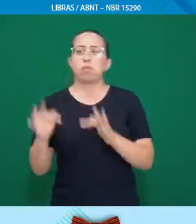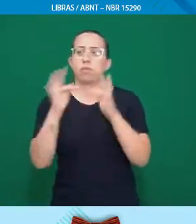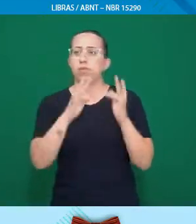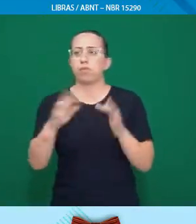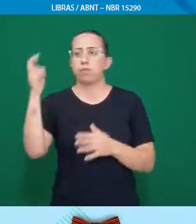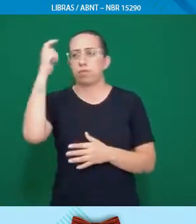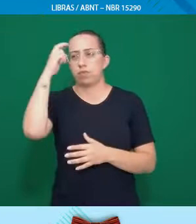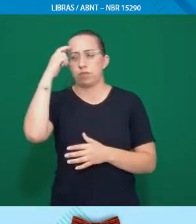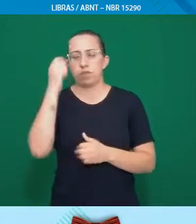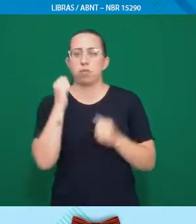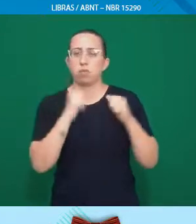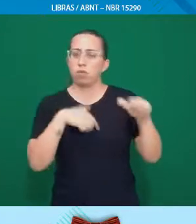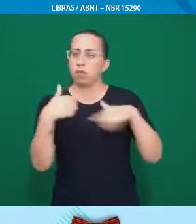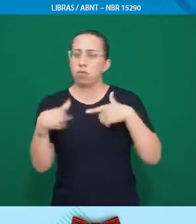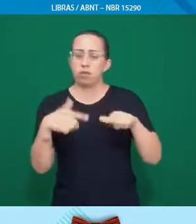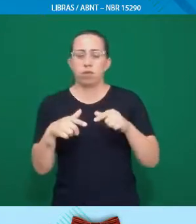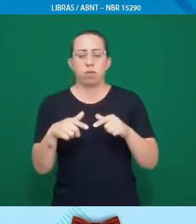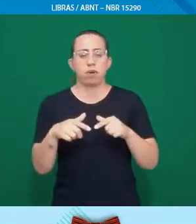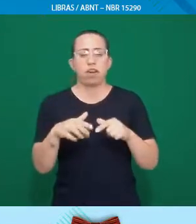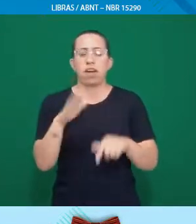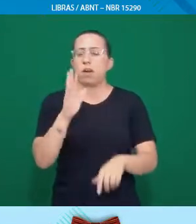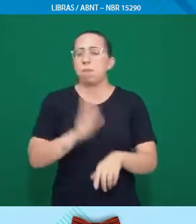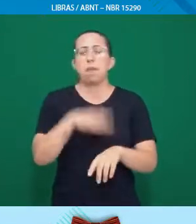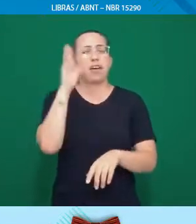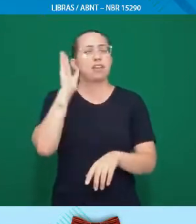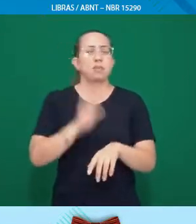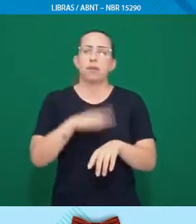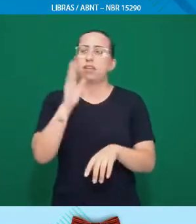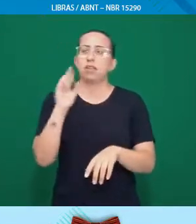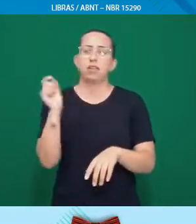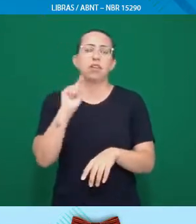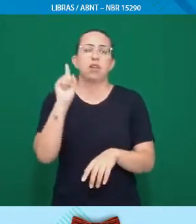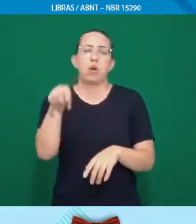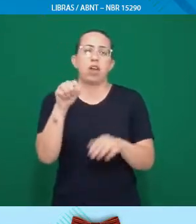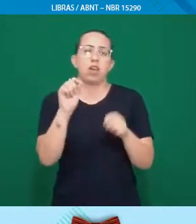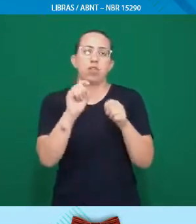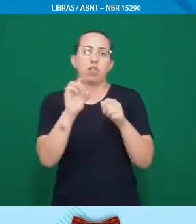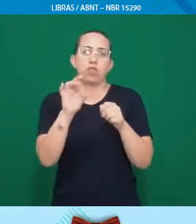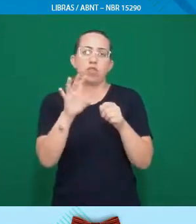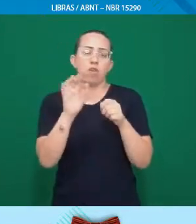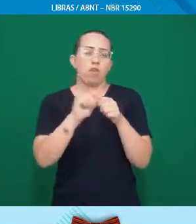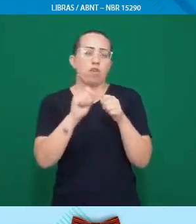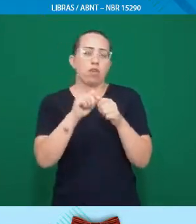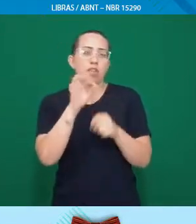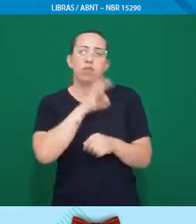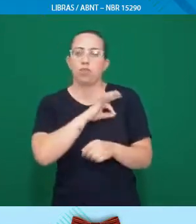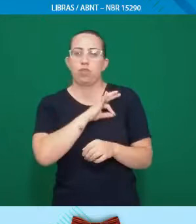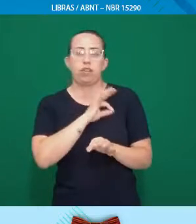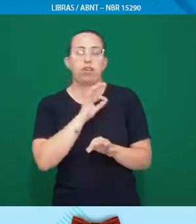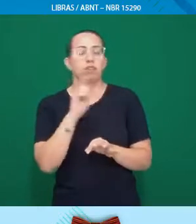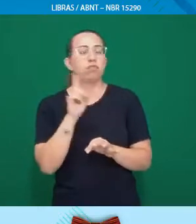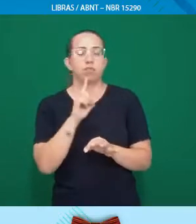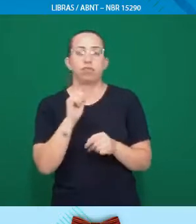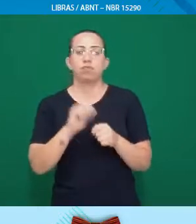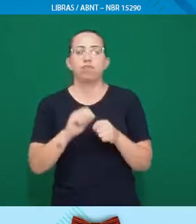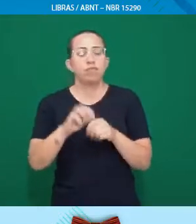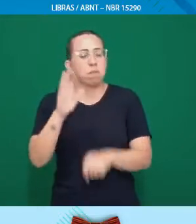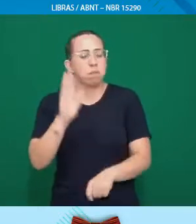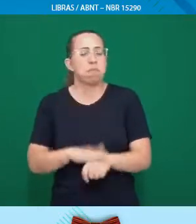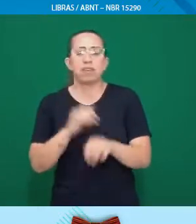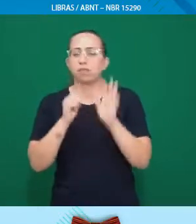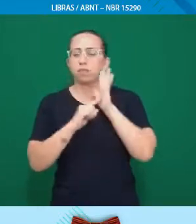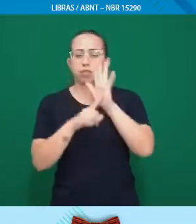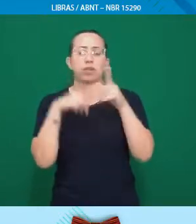acho que nós podemos servir além daquilo que nos propomos o que somos remunerados né para fazer então eu estou aqui